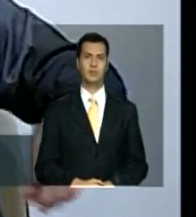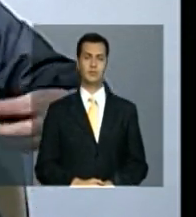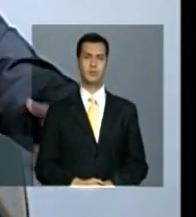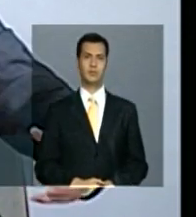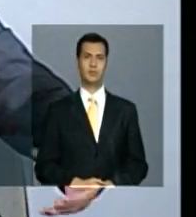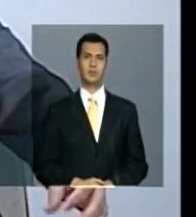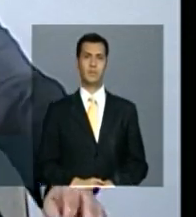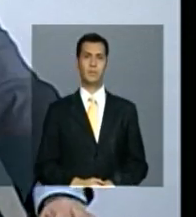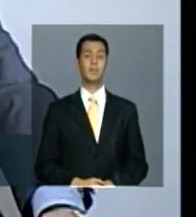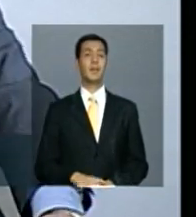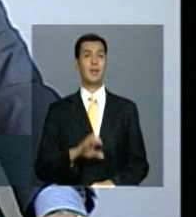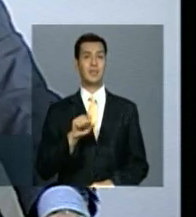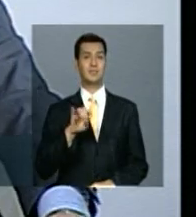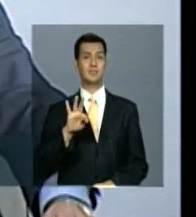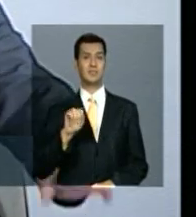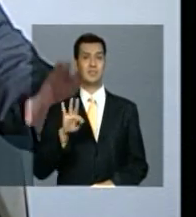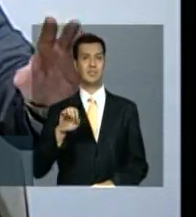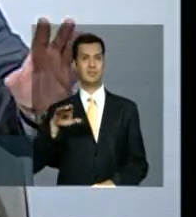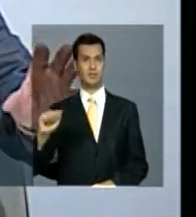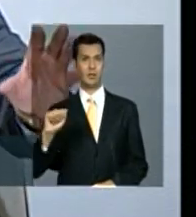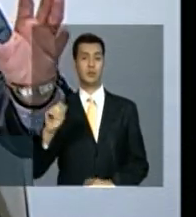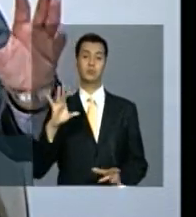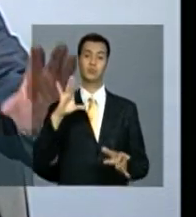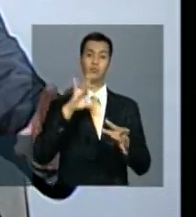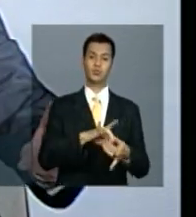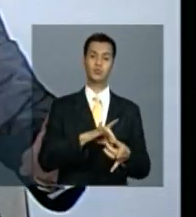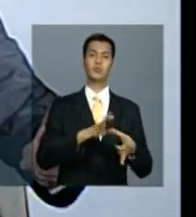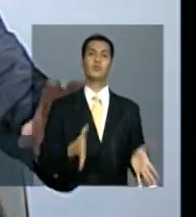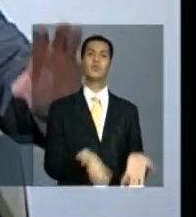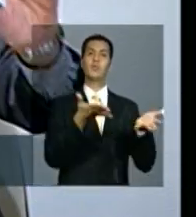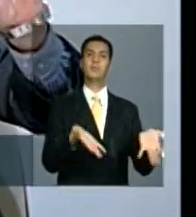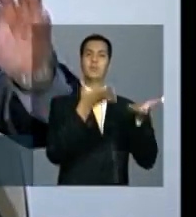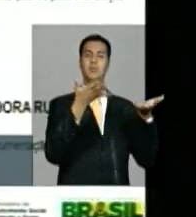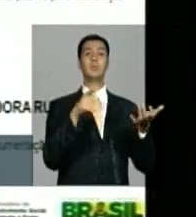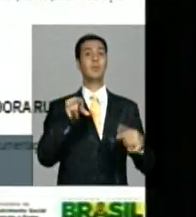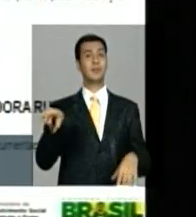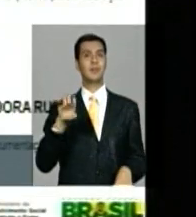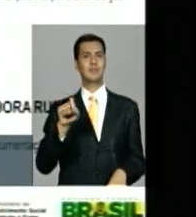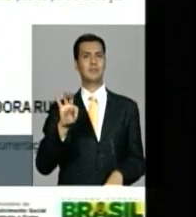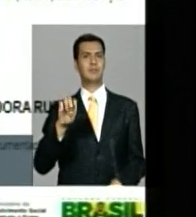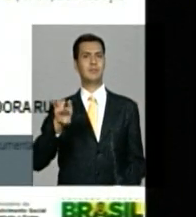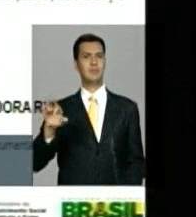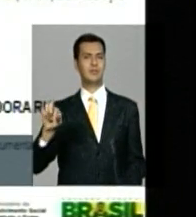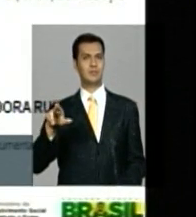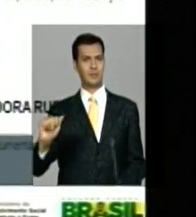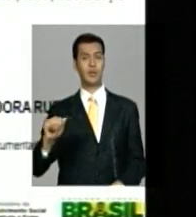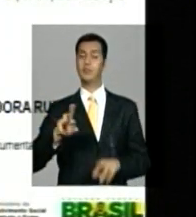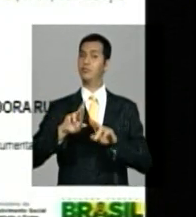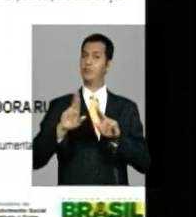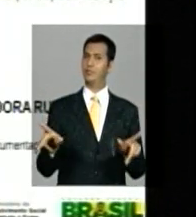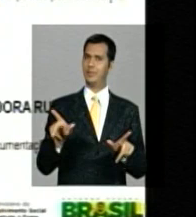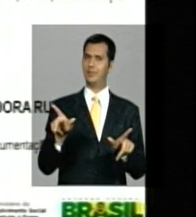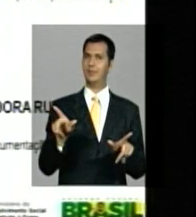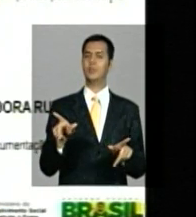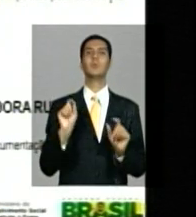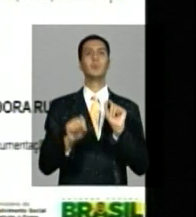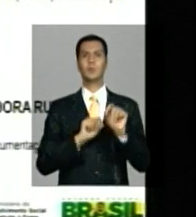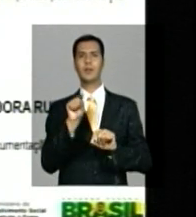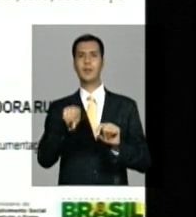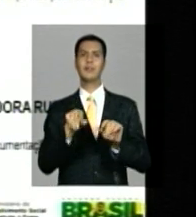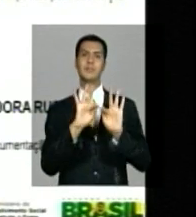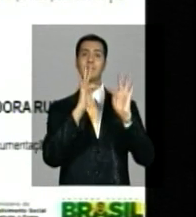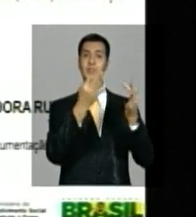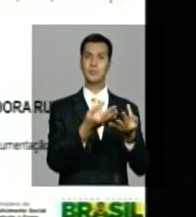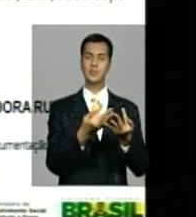com o fomento eh é uma assistência técnica diferenciada e continuada o atendimento à família ah